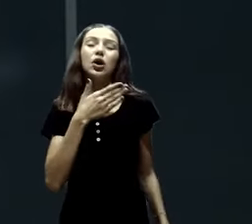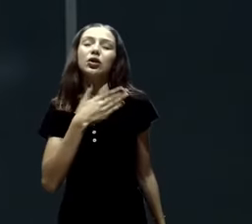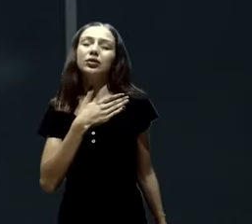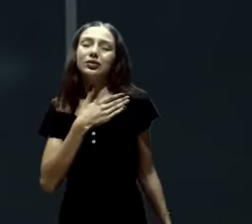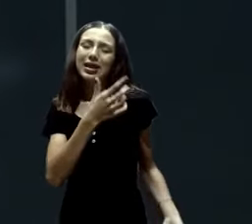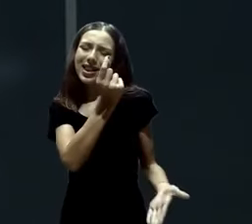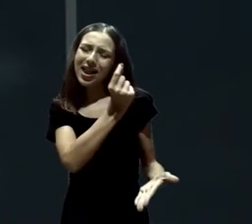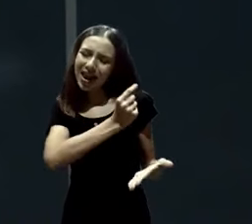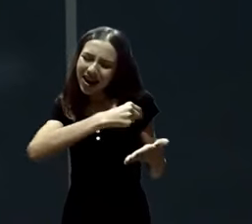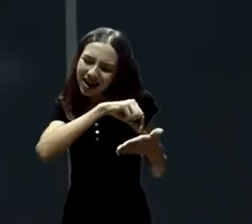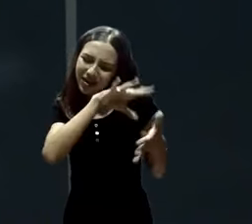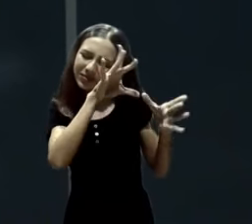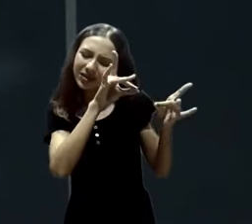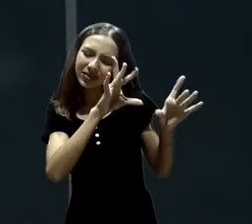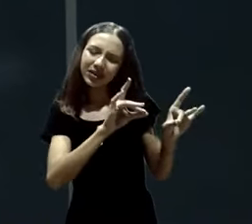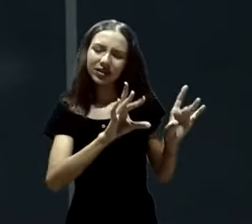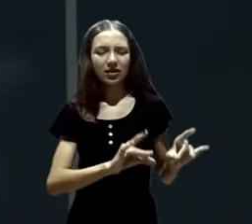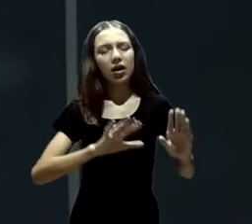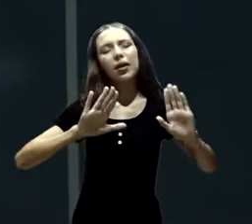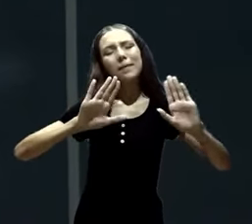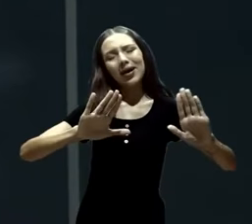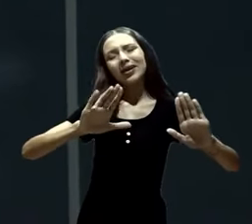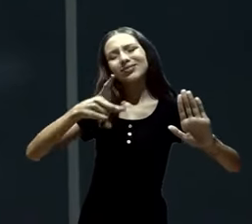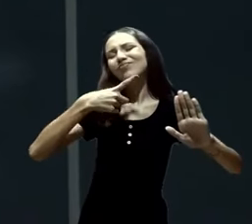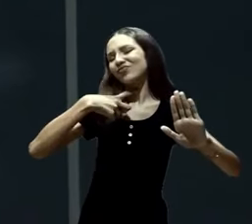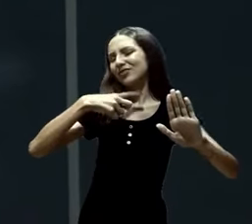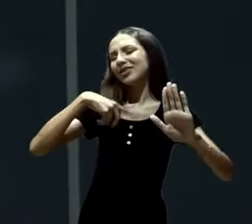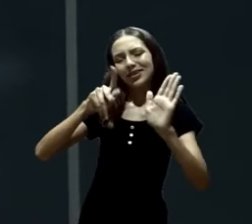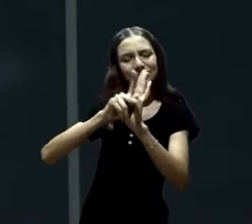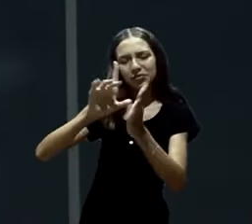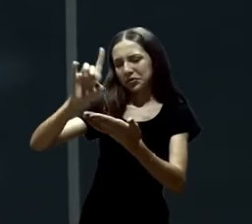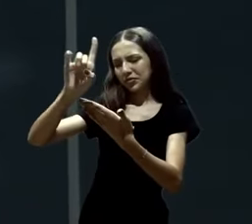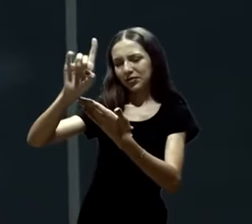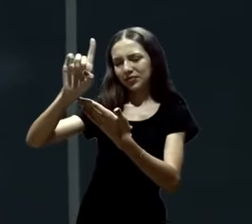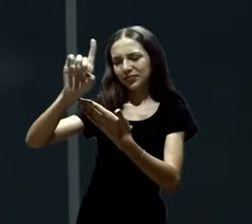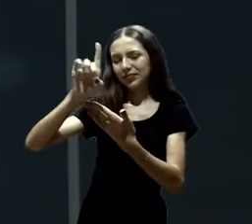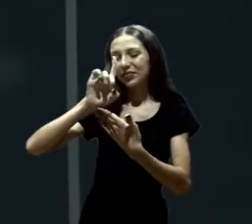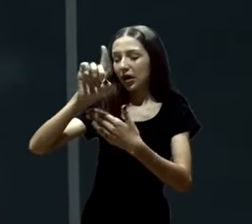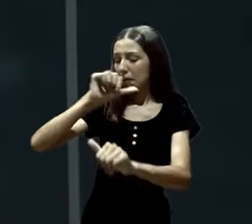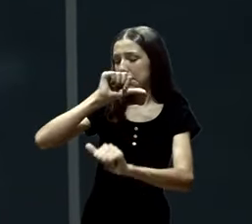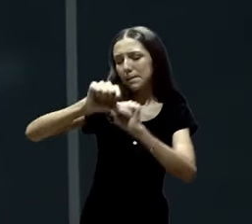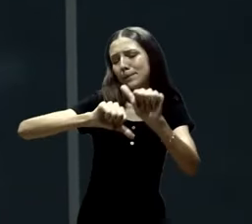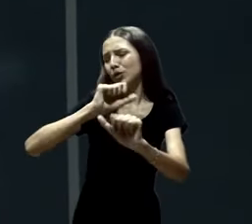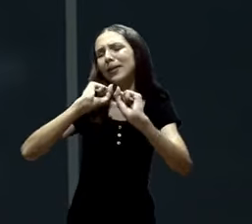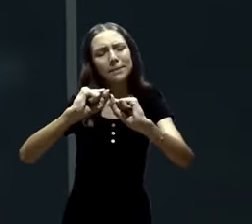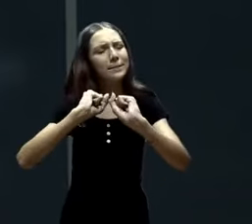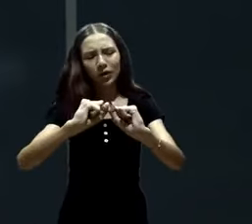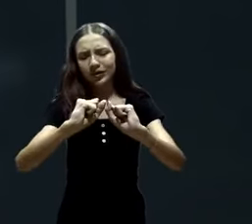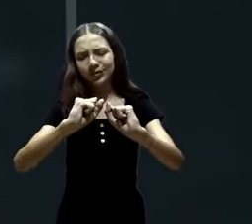a lápis. Ah, Deus, O Senhor pode mudá-los a qualquer